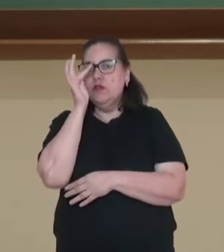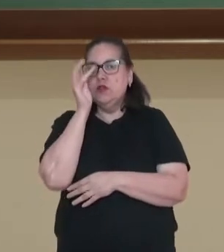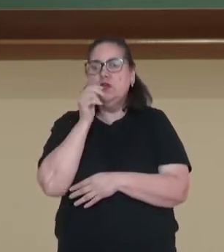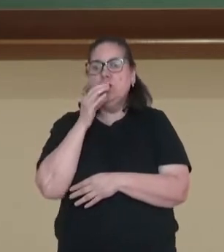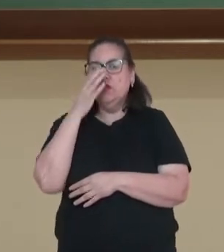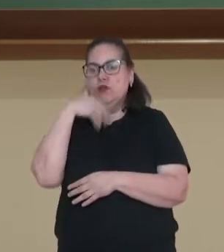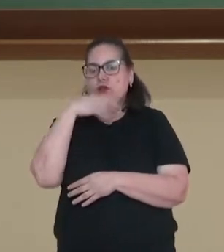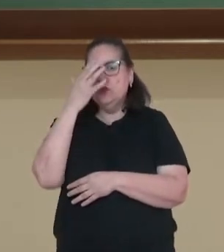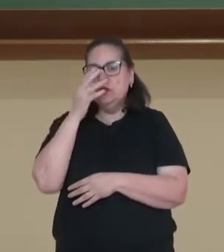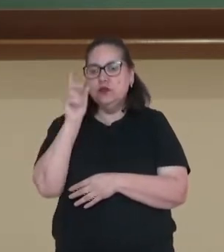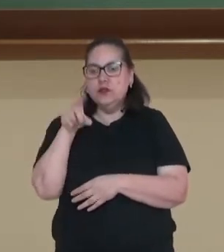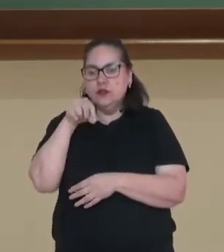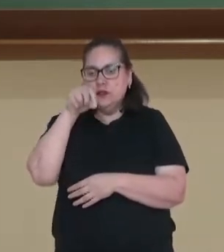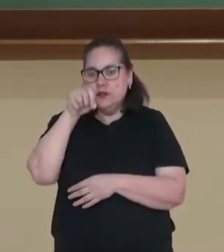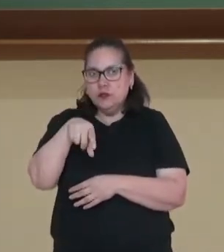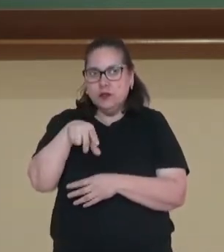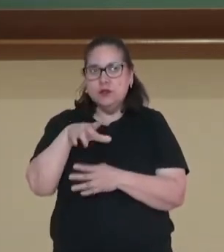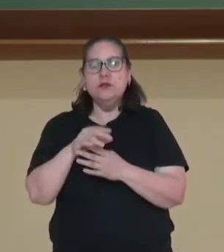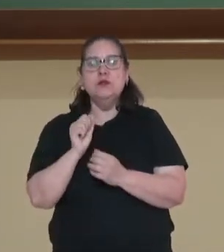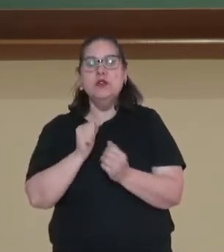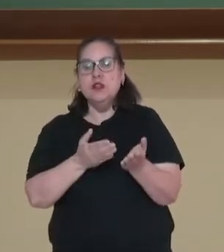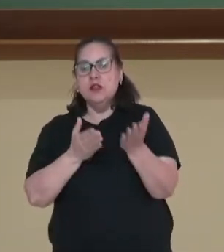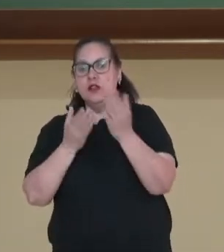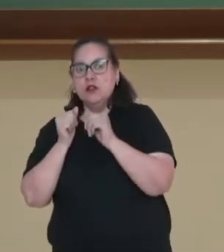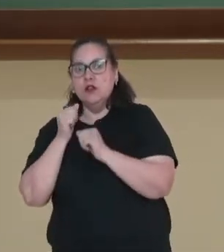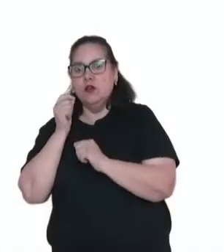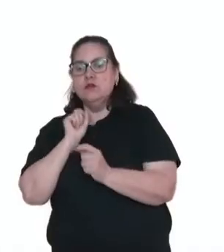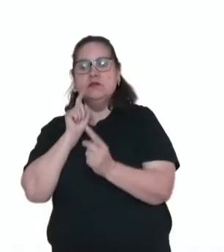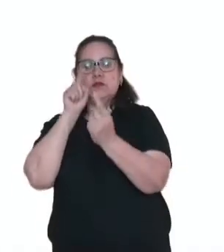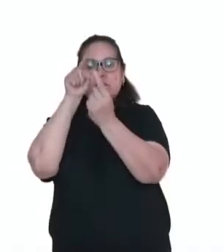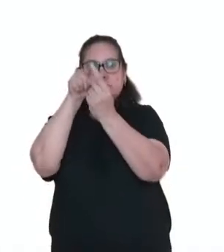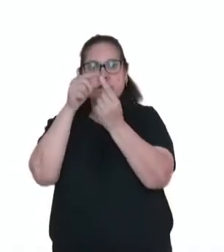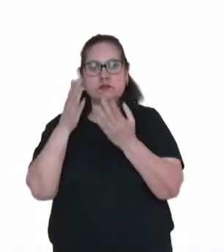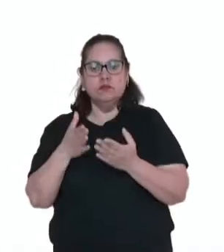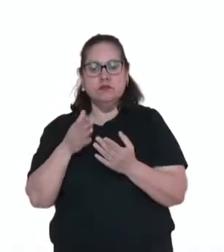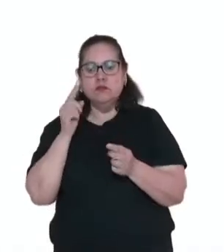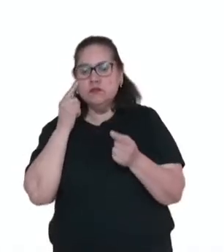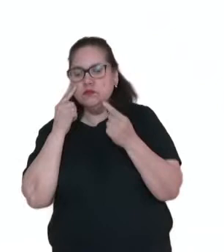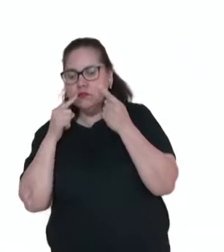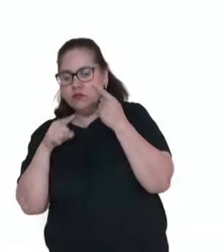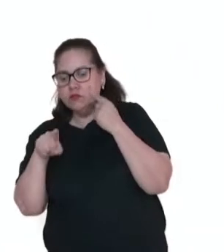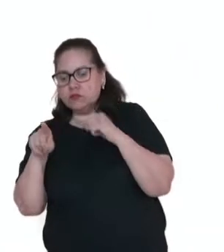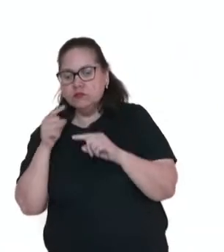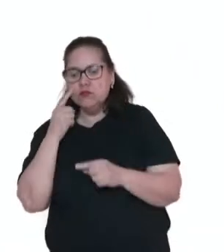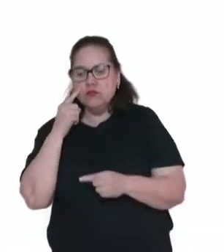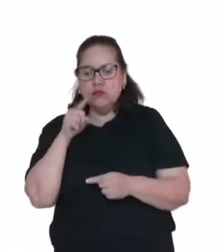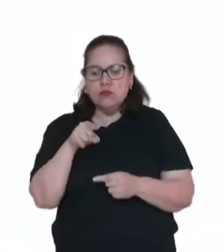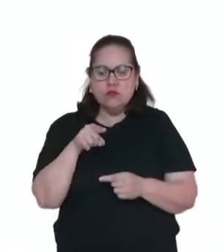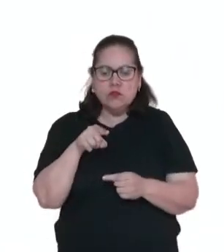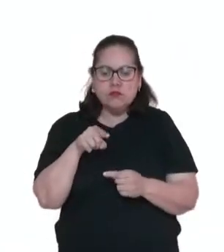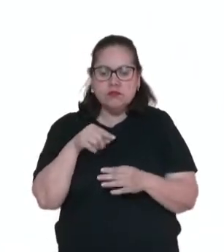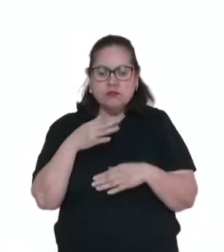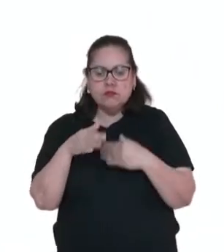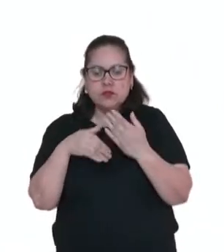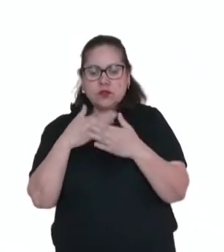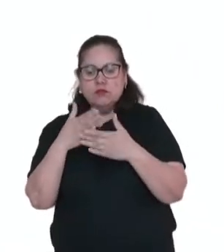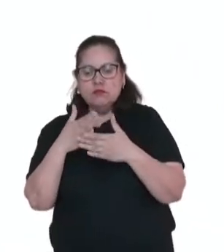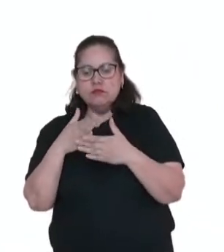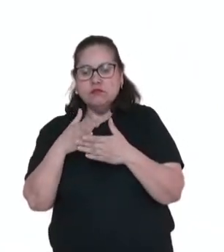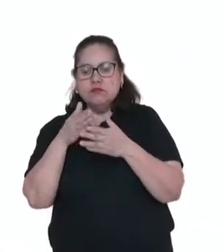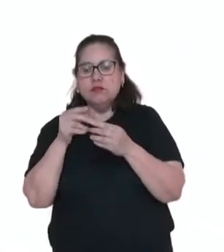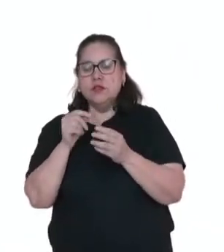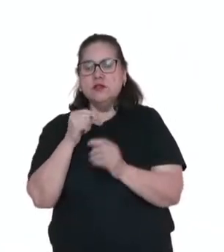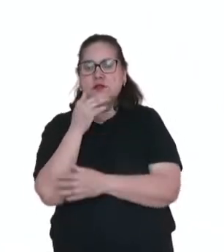e semente. Vamos lá? Bom, então o objetivo é justamente analisar, né, e verificar esses órgãos reprodutivos